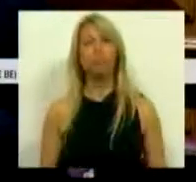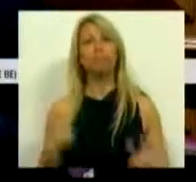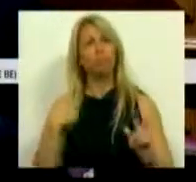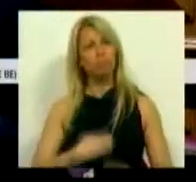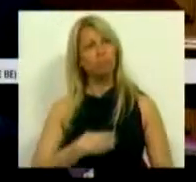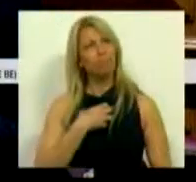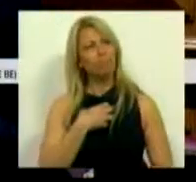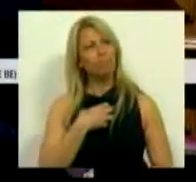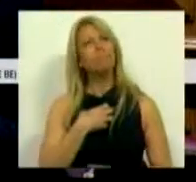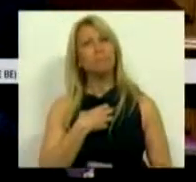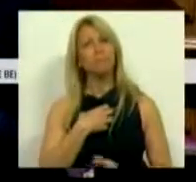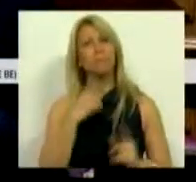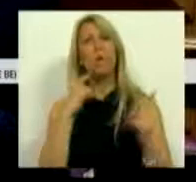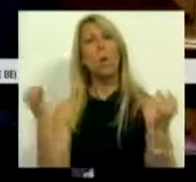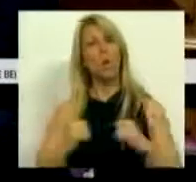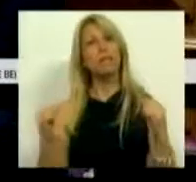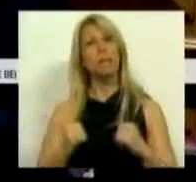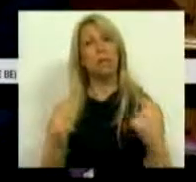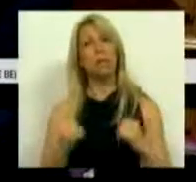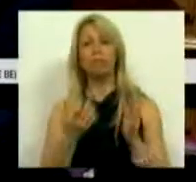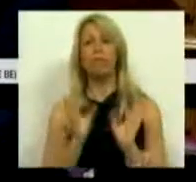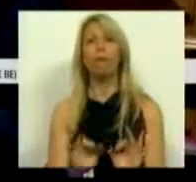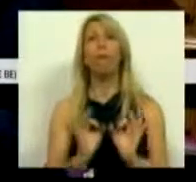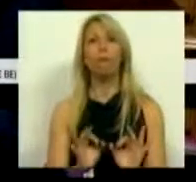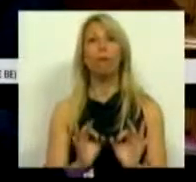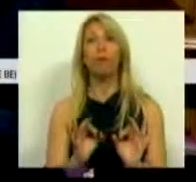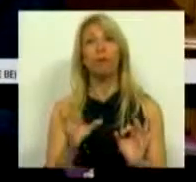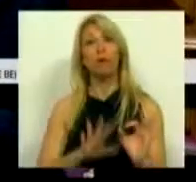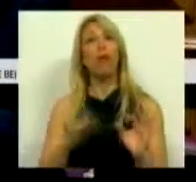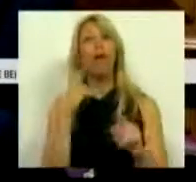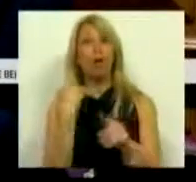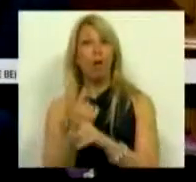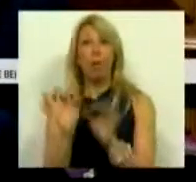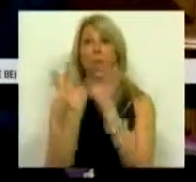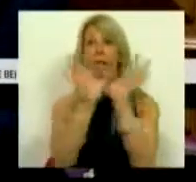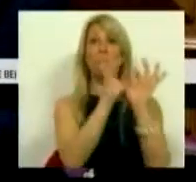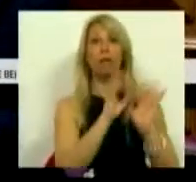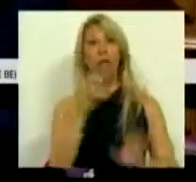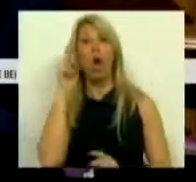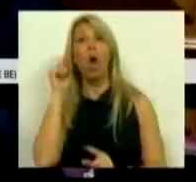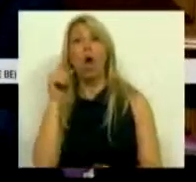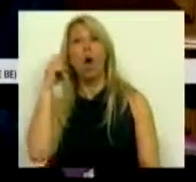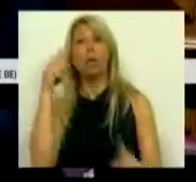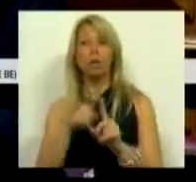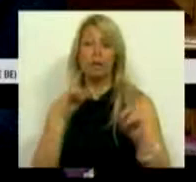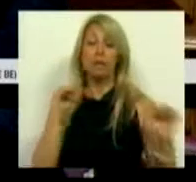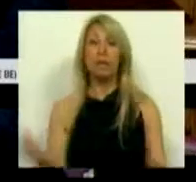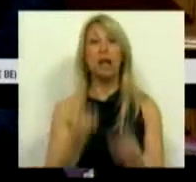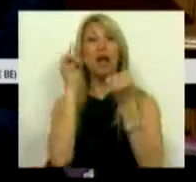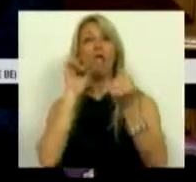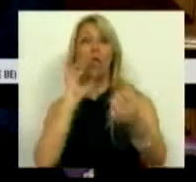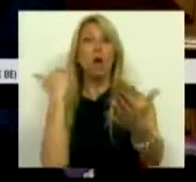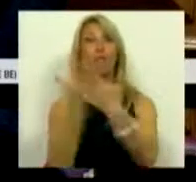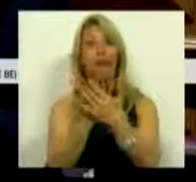espírito de isenção e consenso, a favor de uma causa comum, com vista a salvar, valorizar e ligar